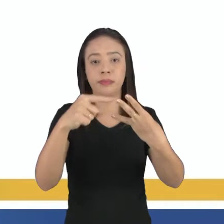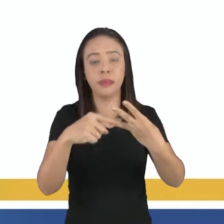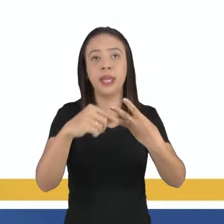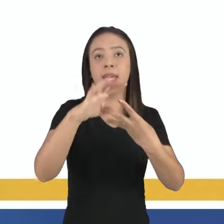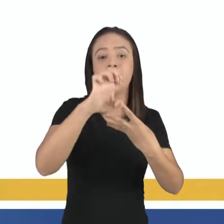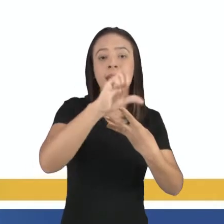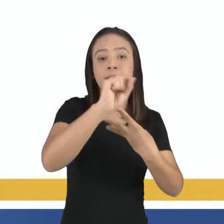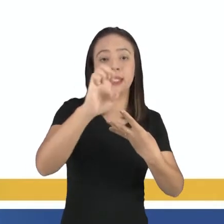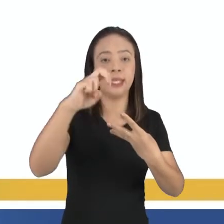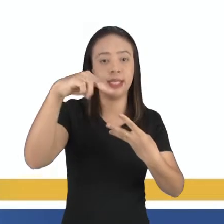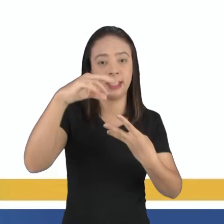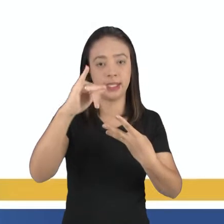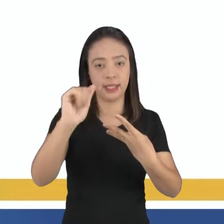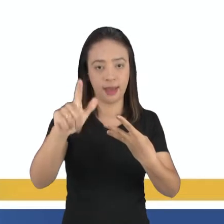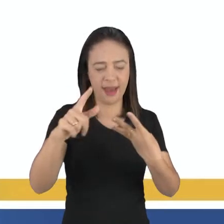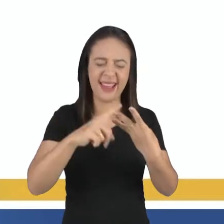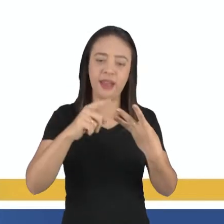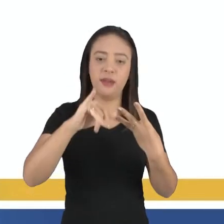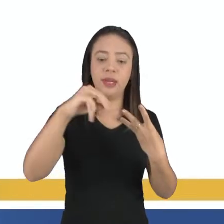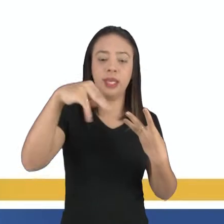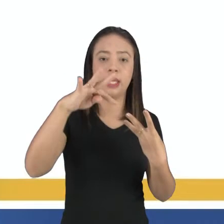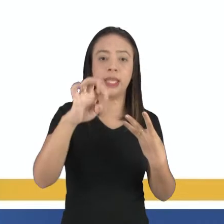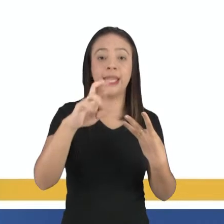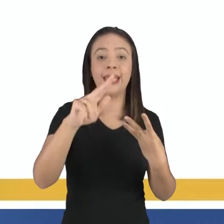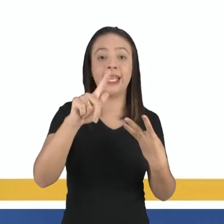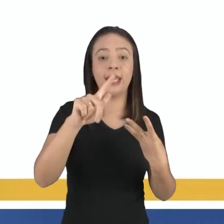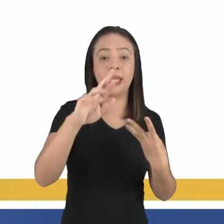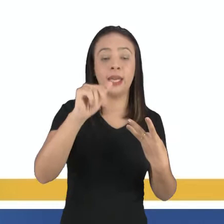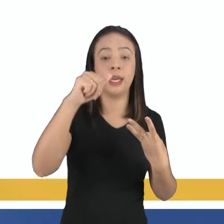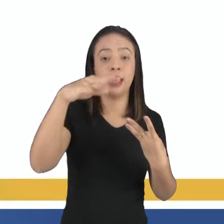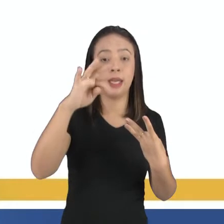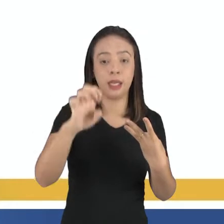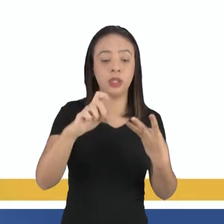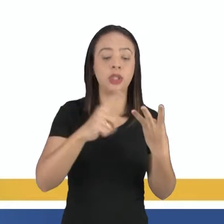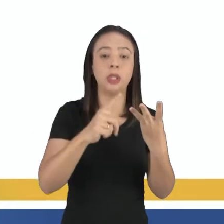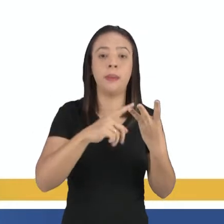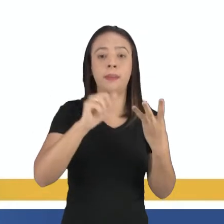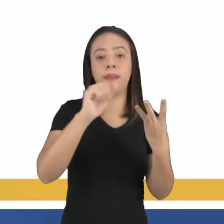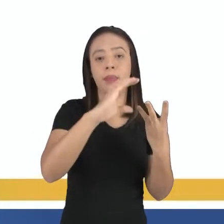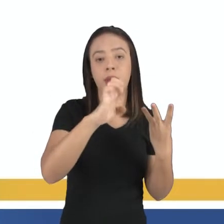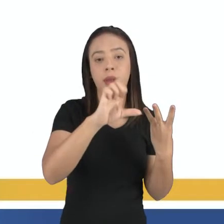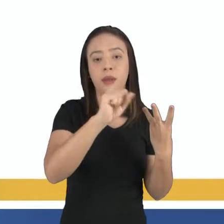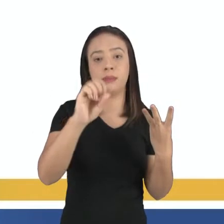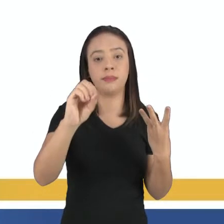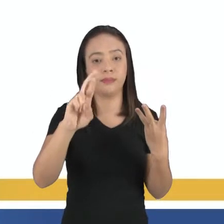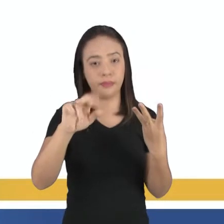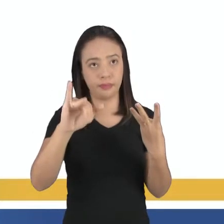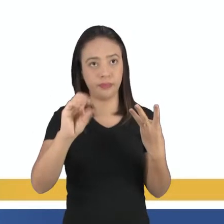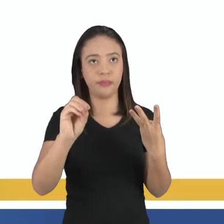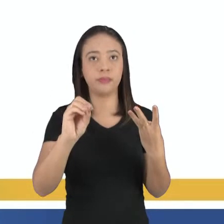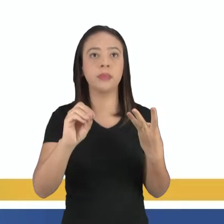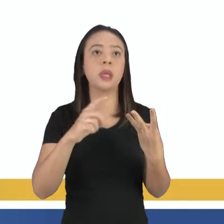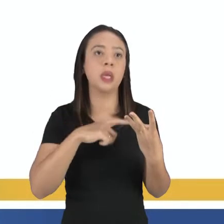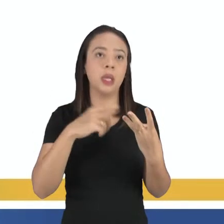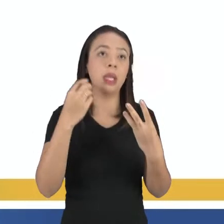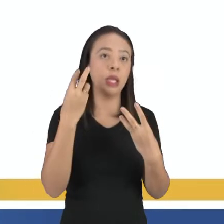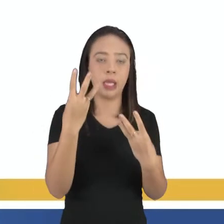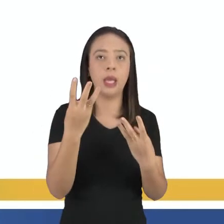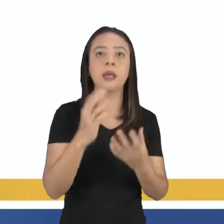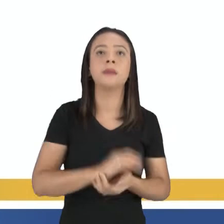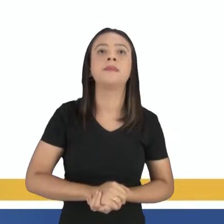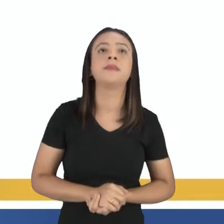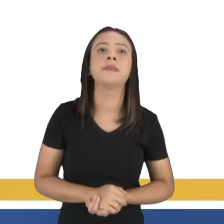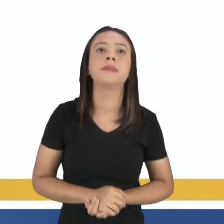acessórios da oração e são classificadas em orações subordinadas substantivas ou orações subordinadas adjetivas